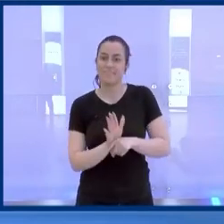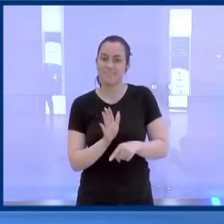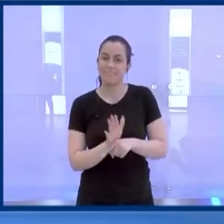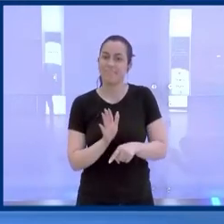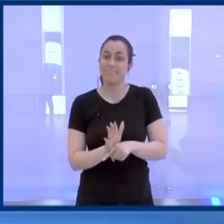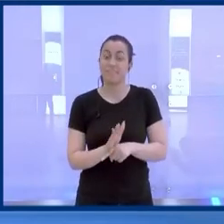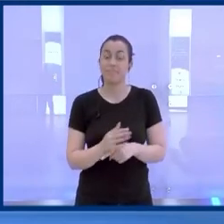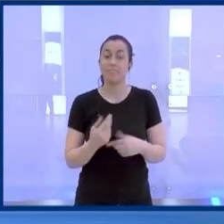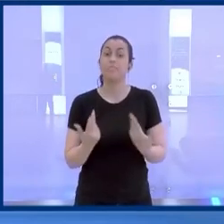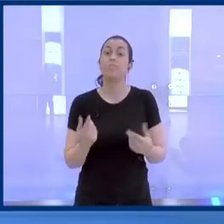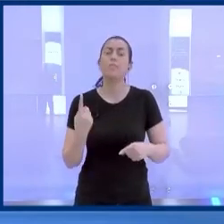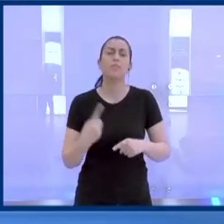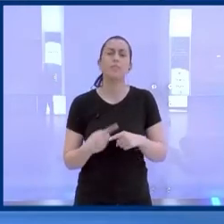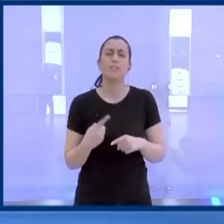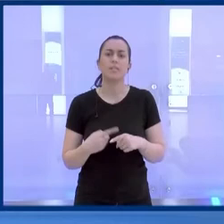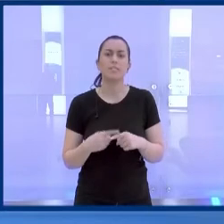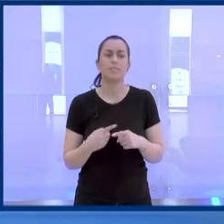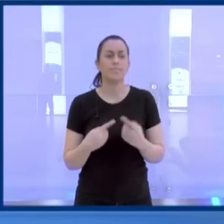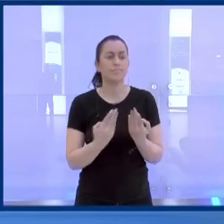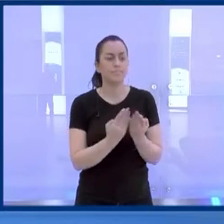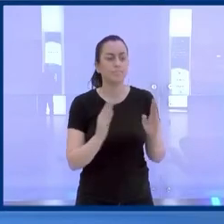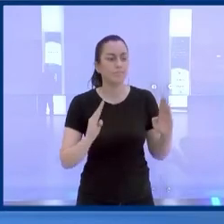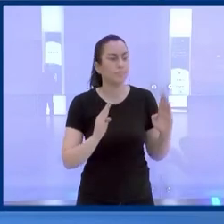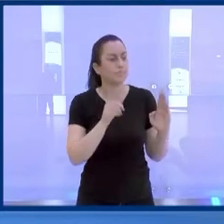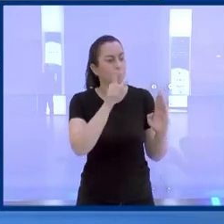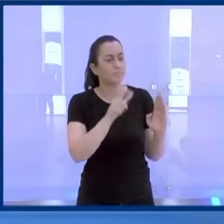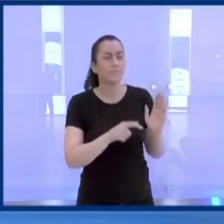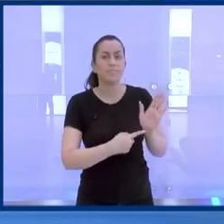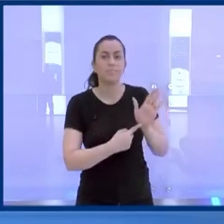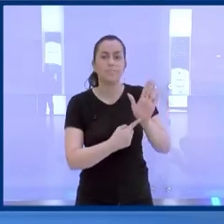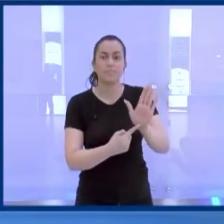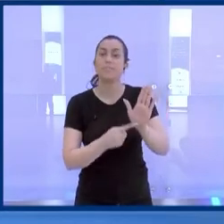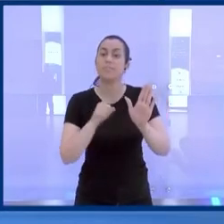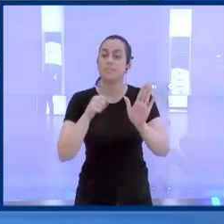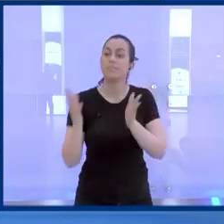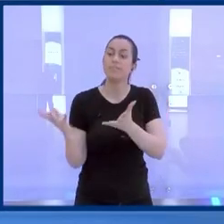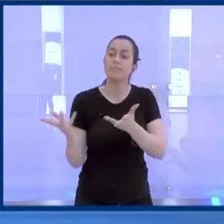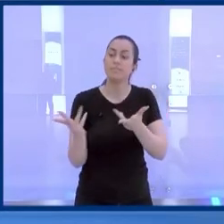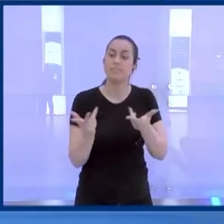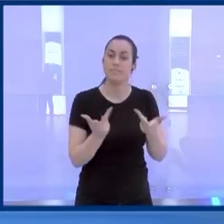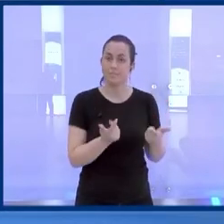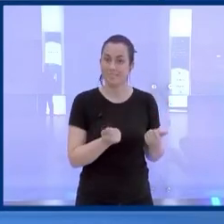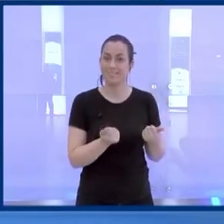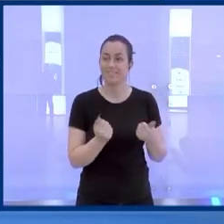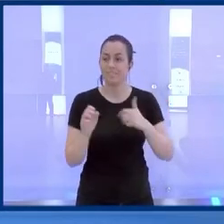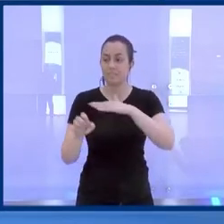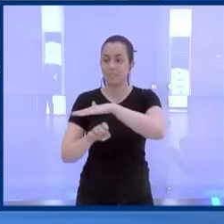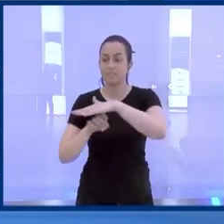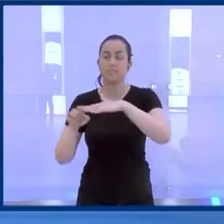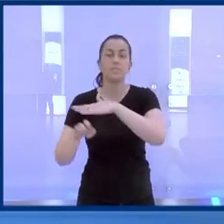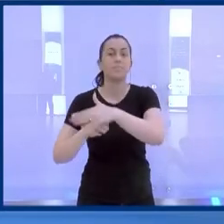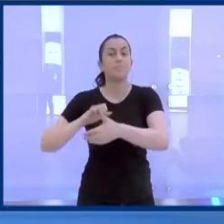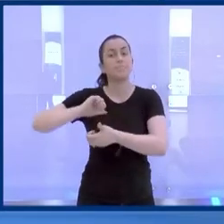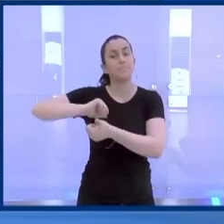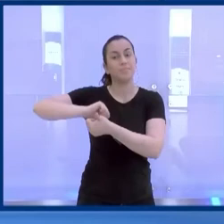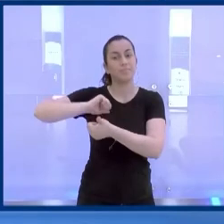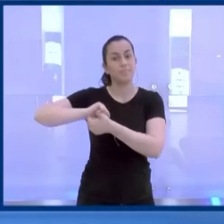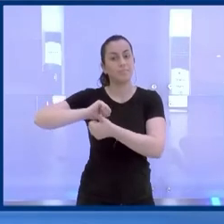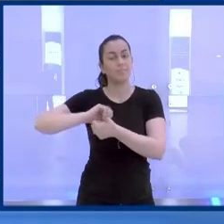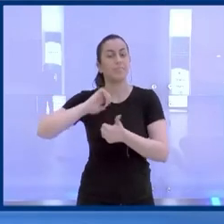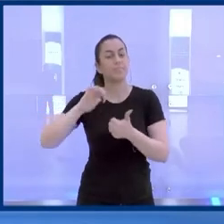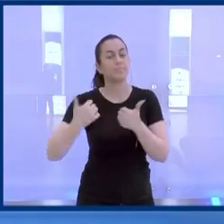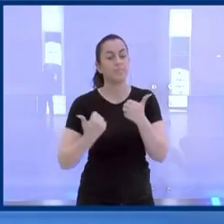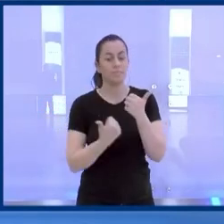esse processo de abertura do setor significa atrair empresas de qualidade, apoiar